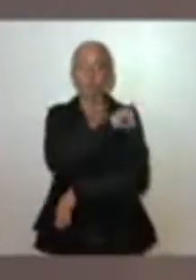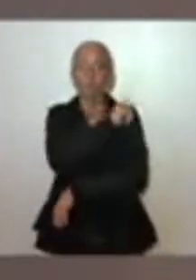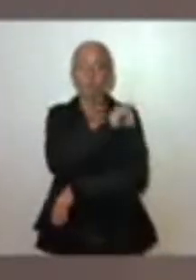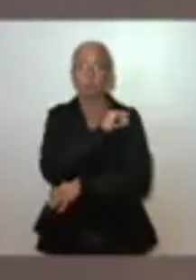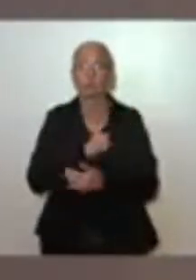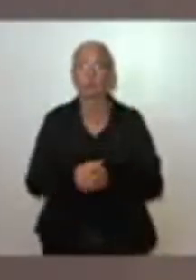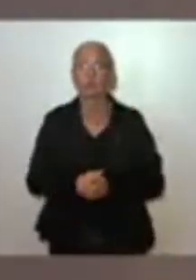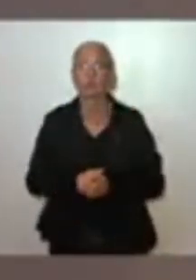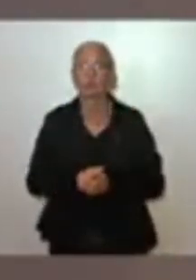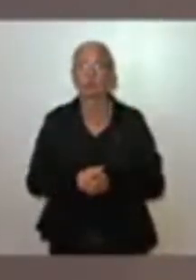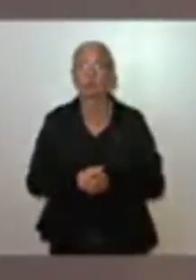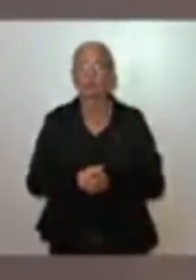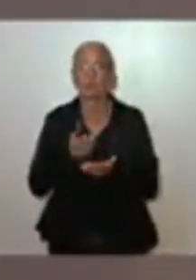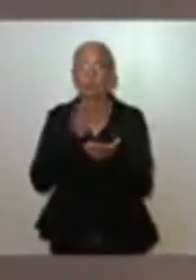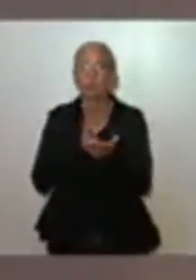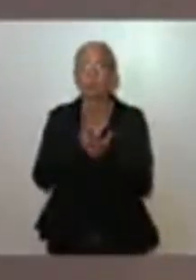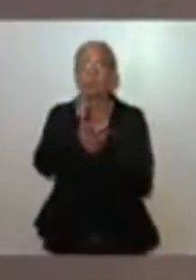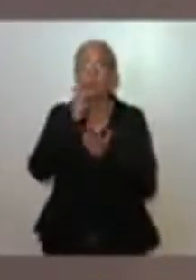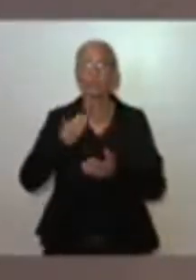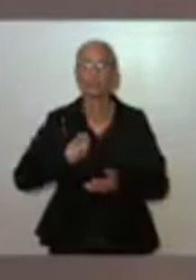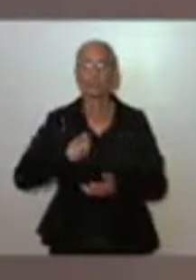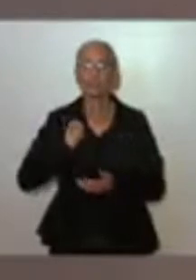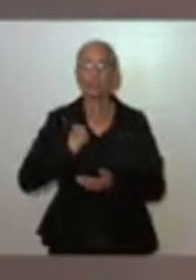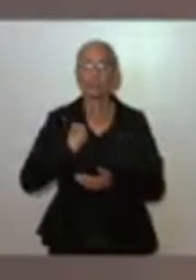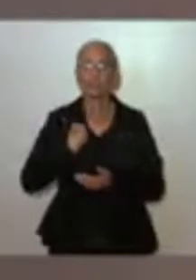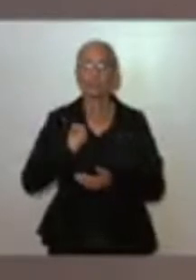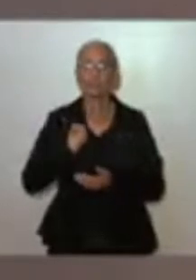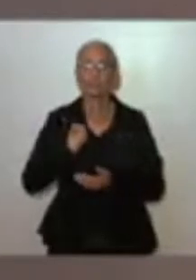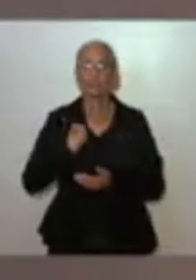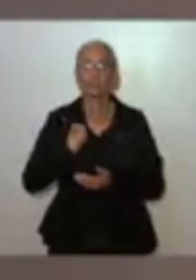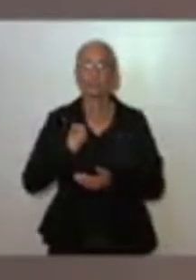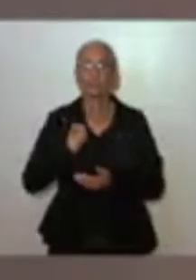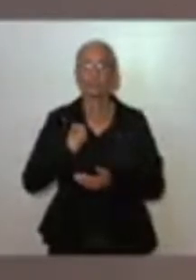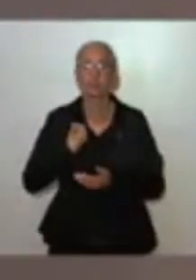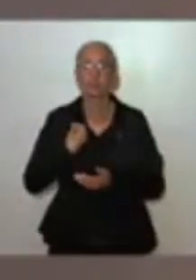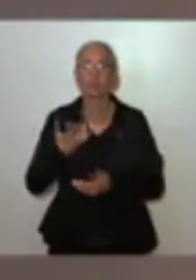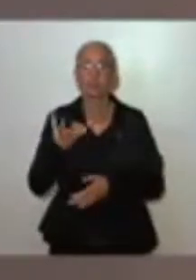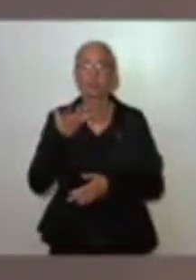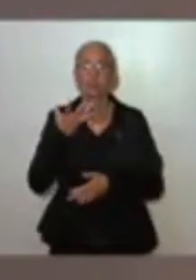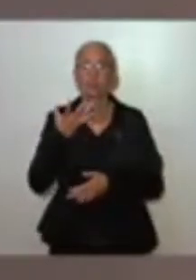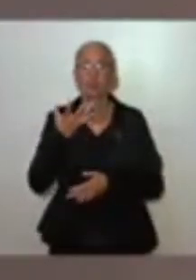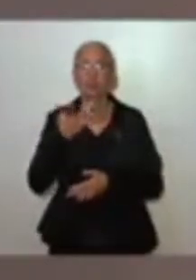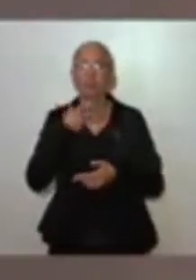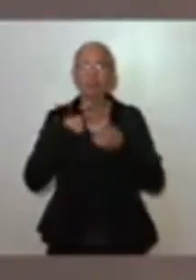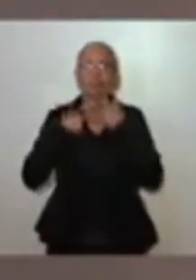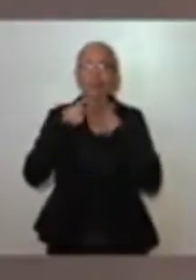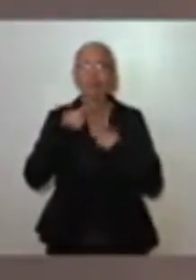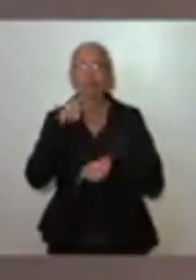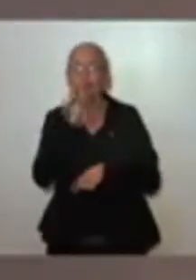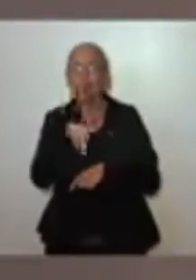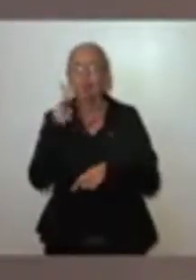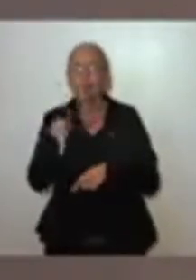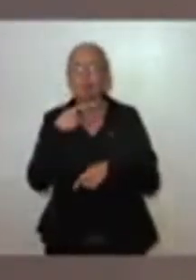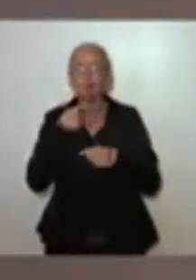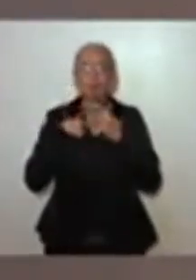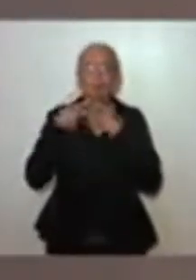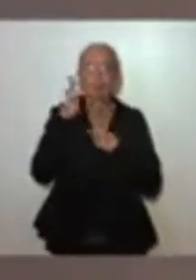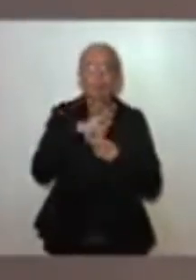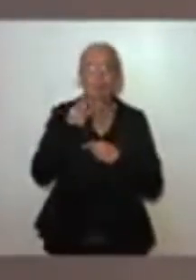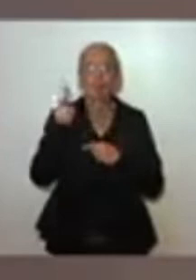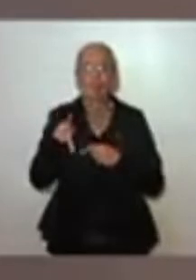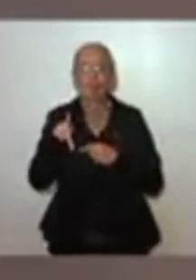e eu direcionei a minha vida eu desde muito cedo eu queria ser professor e eu dediquei a minha vida